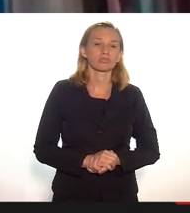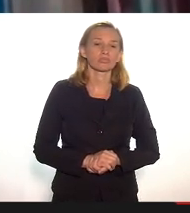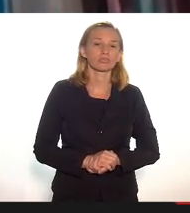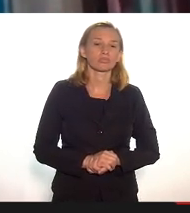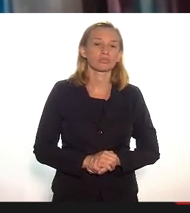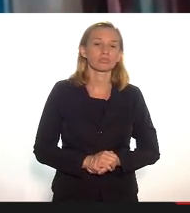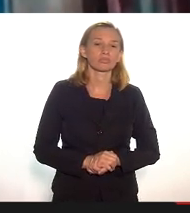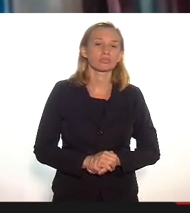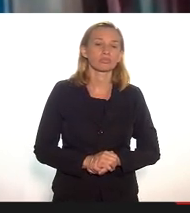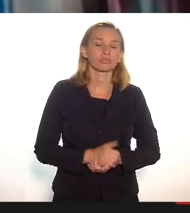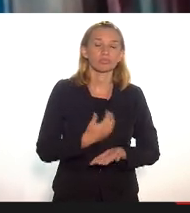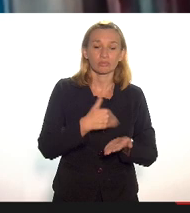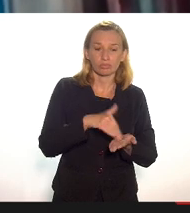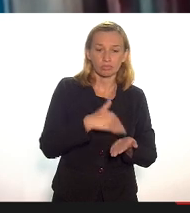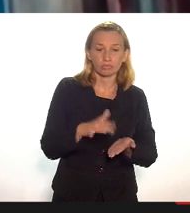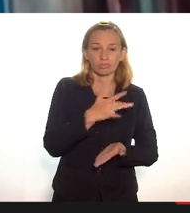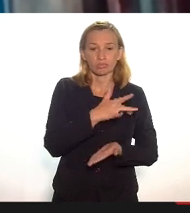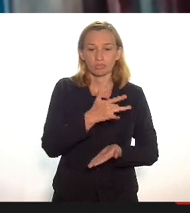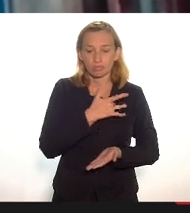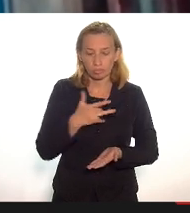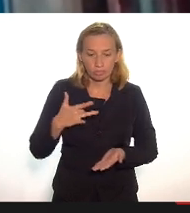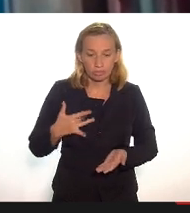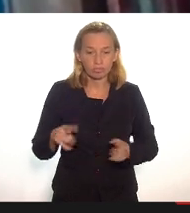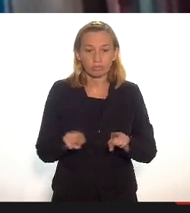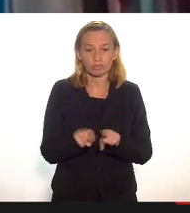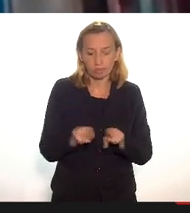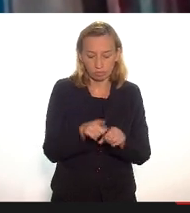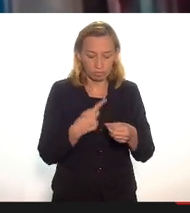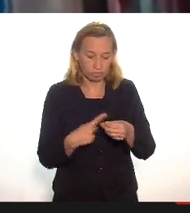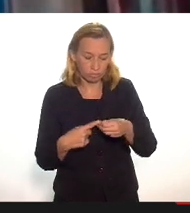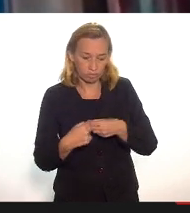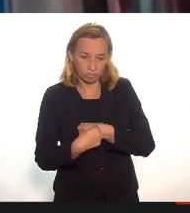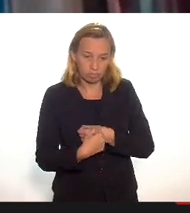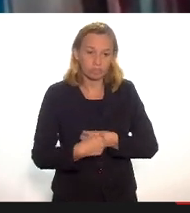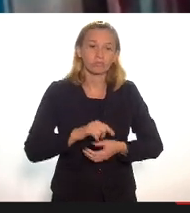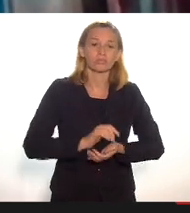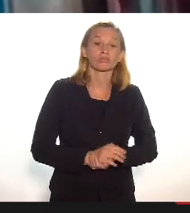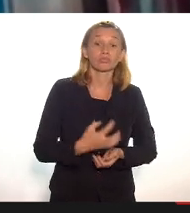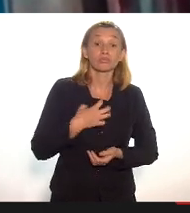tanto os secretários estaduais de saúde quanto os municipais, no sentido